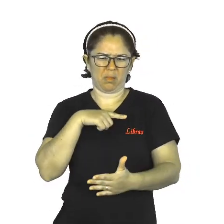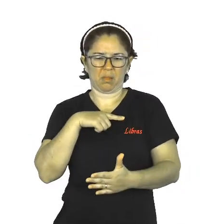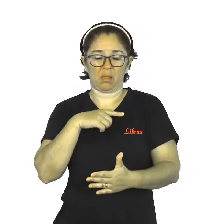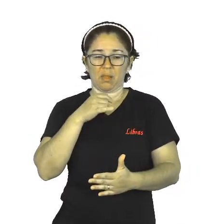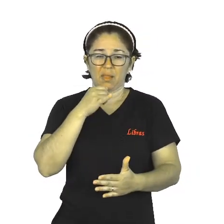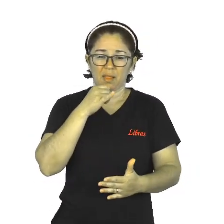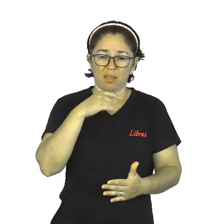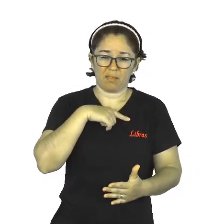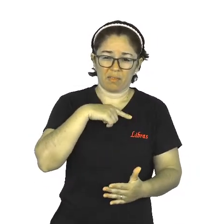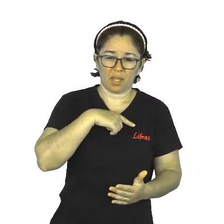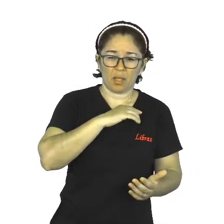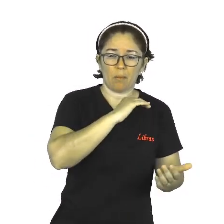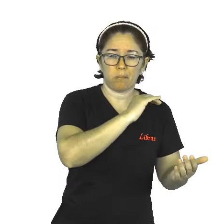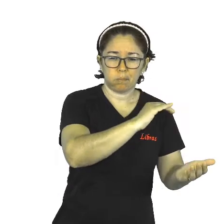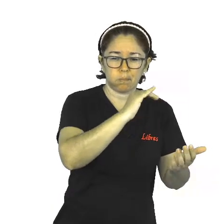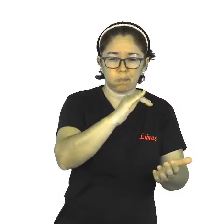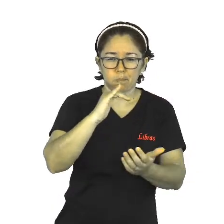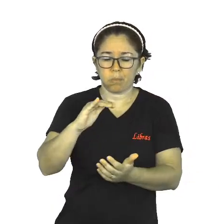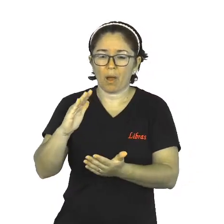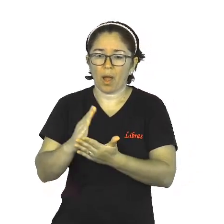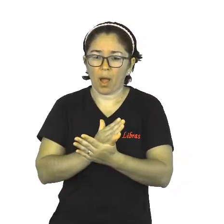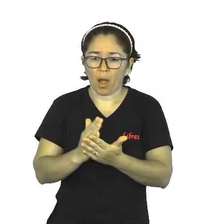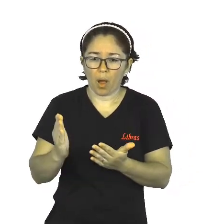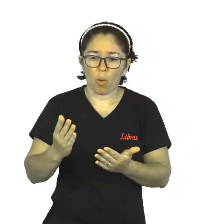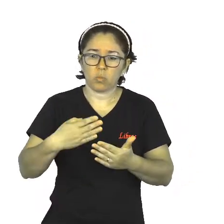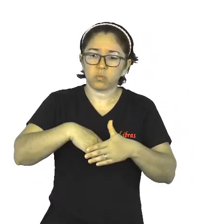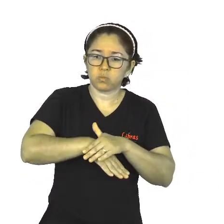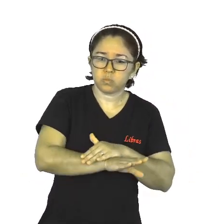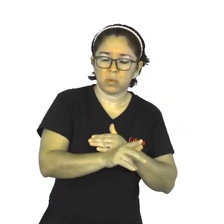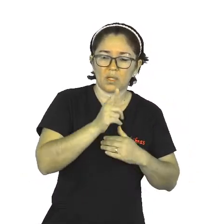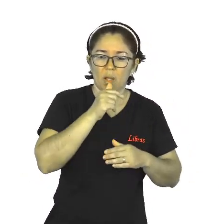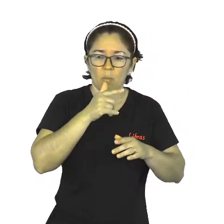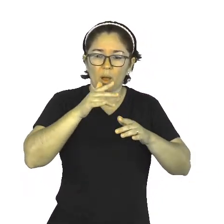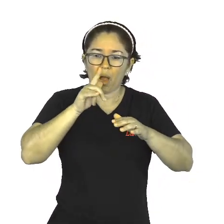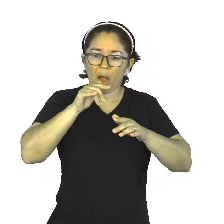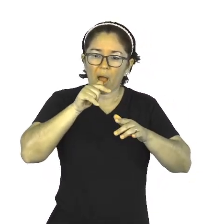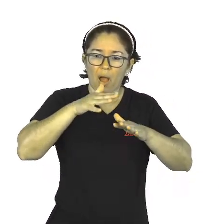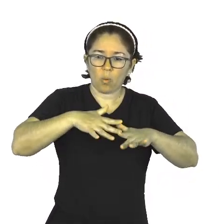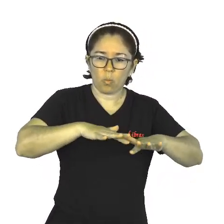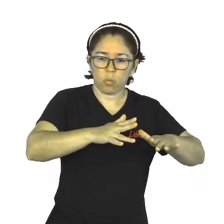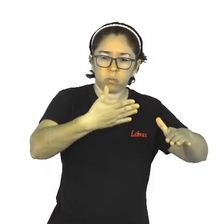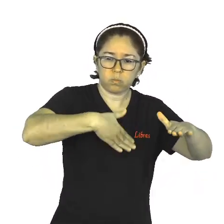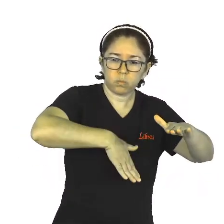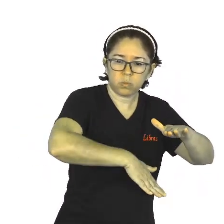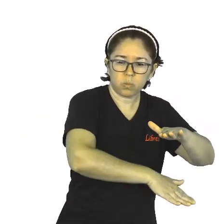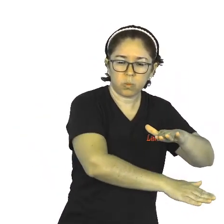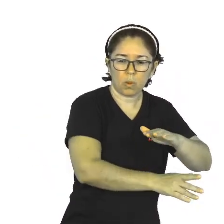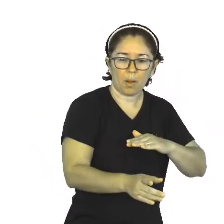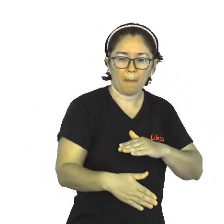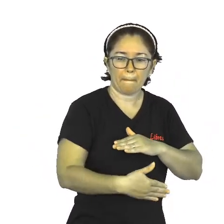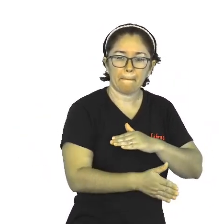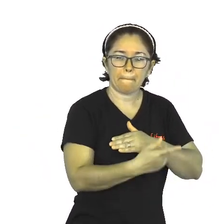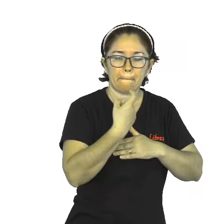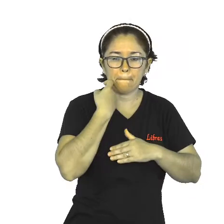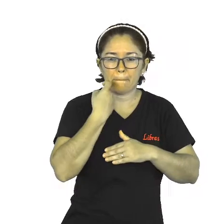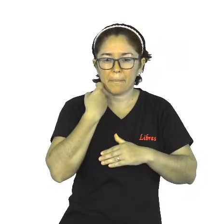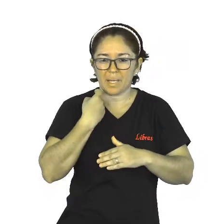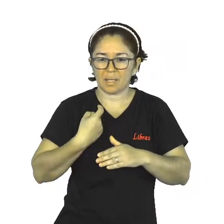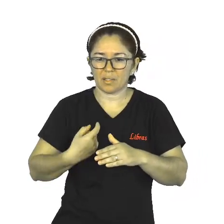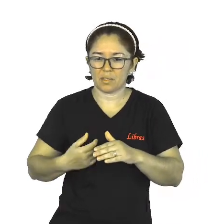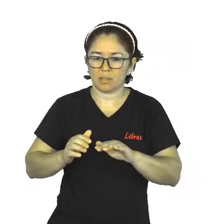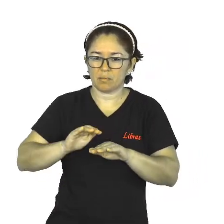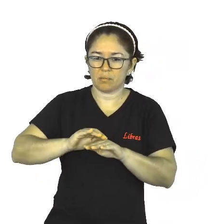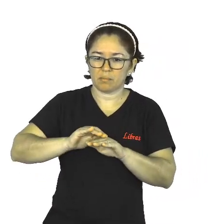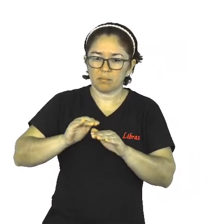estão dentro. Peixe dentro da água, tartaruga dentro do casco,